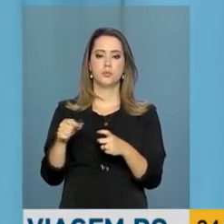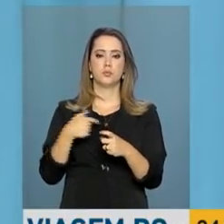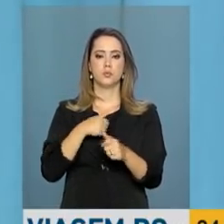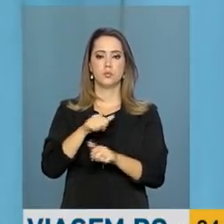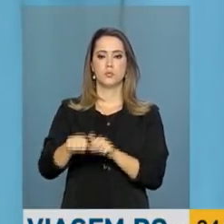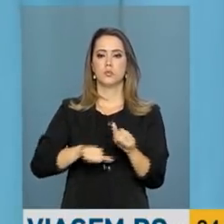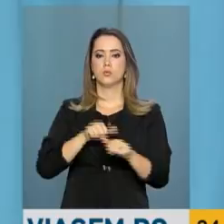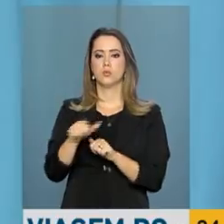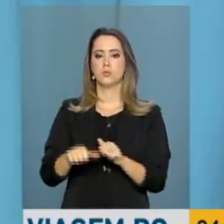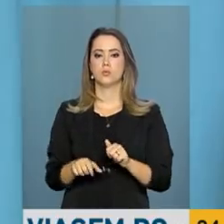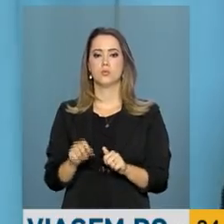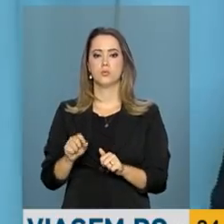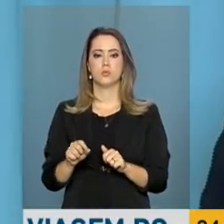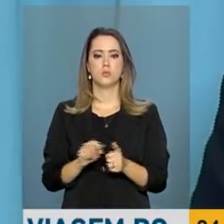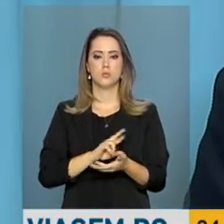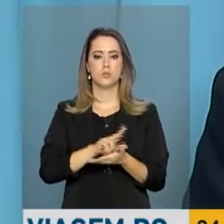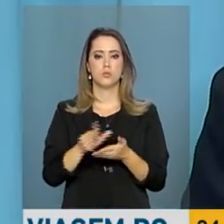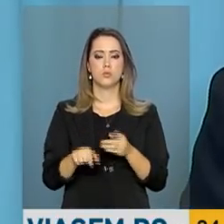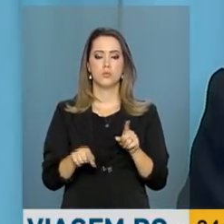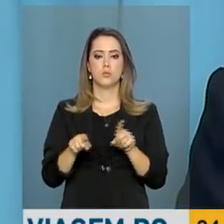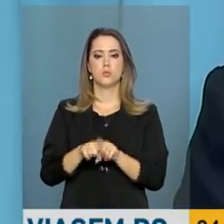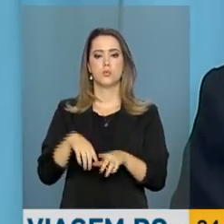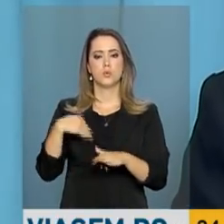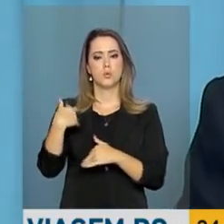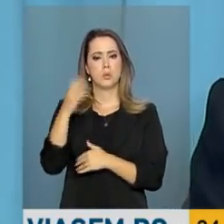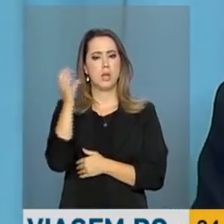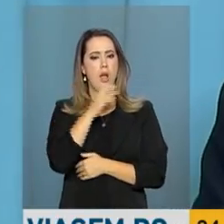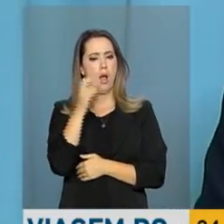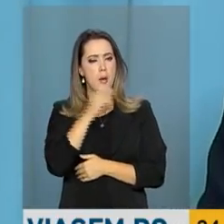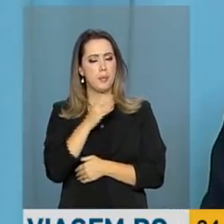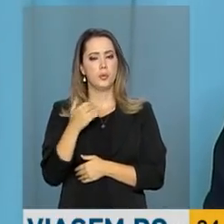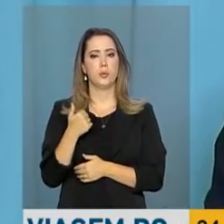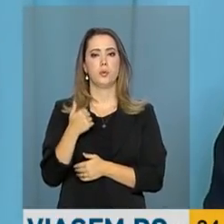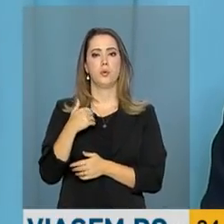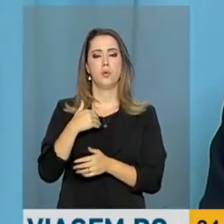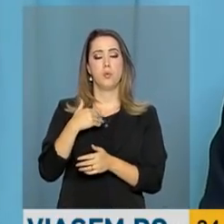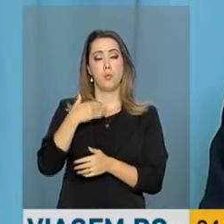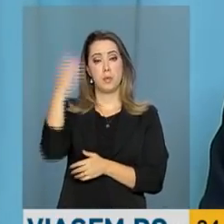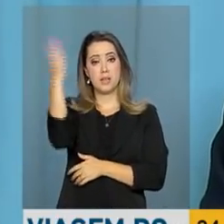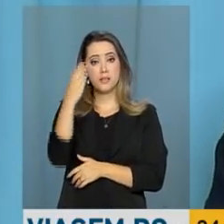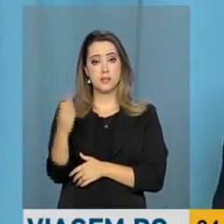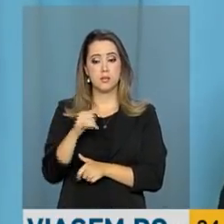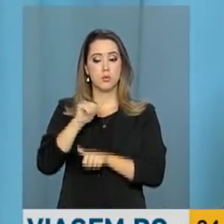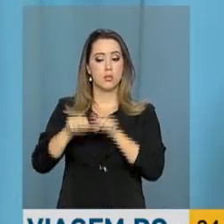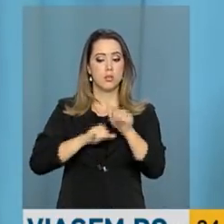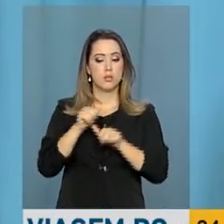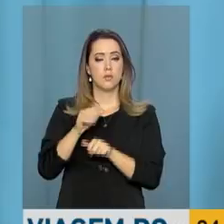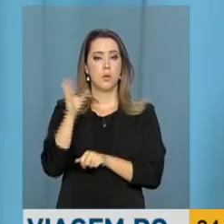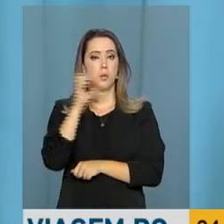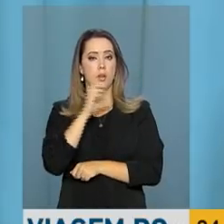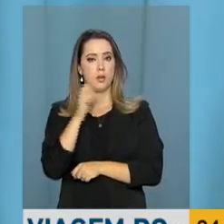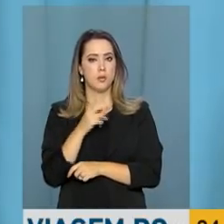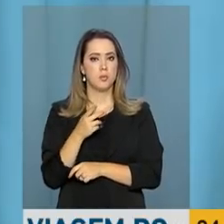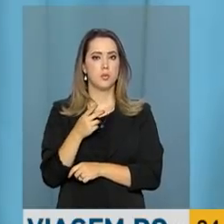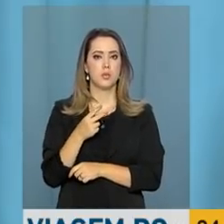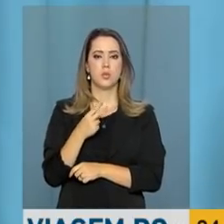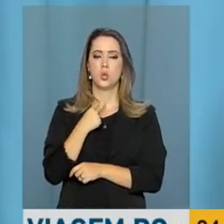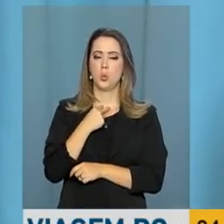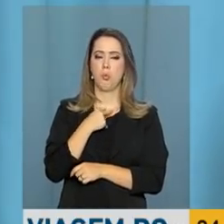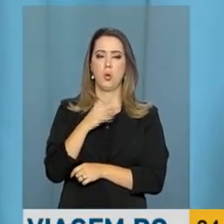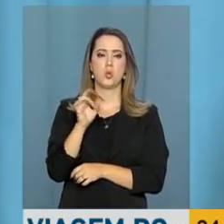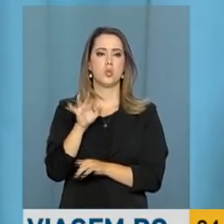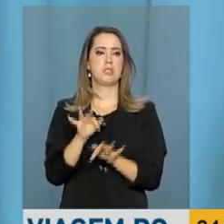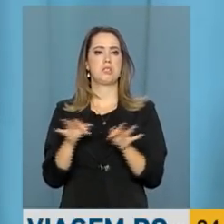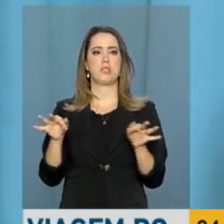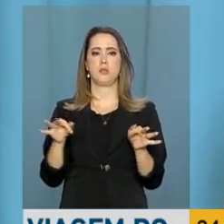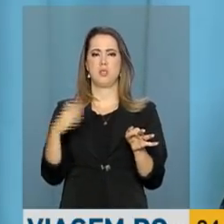se transforma de modo acelerado, o embaixador Moreno. Não comporta